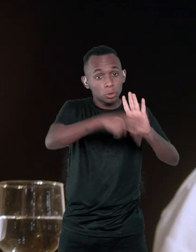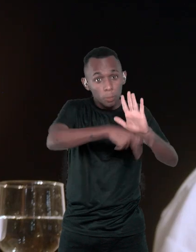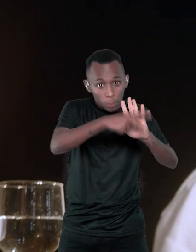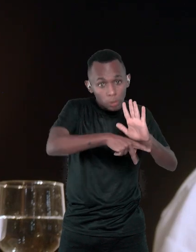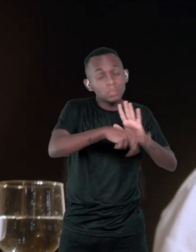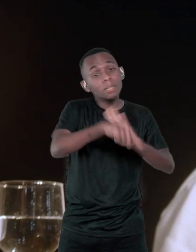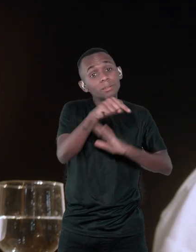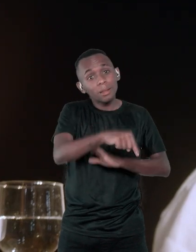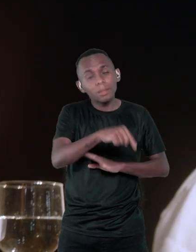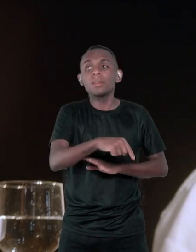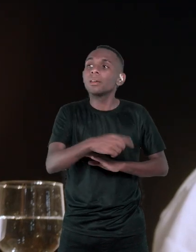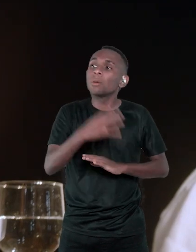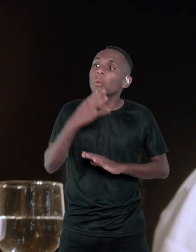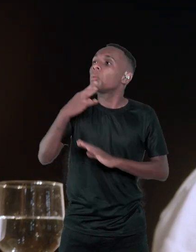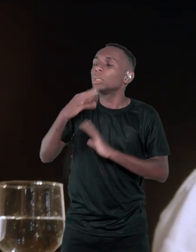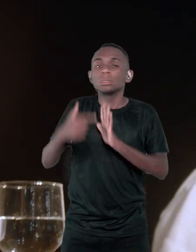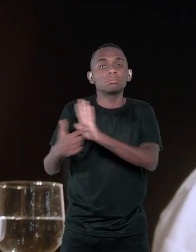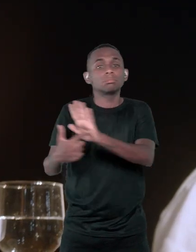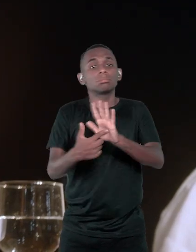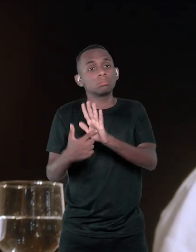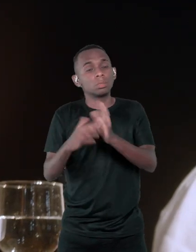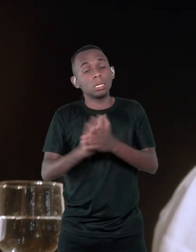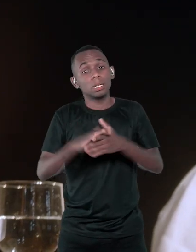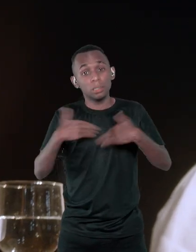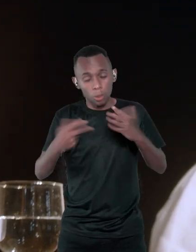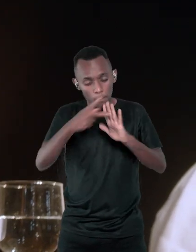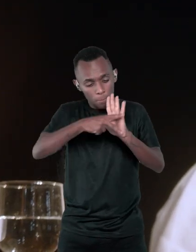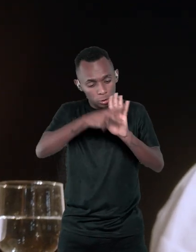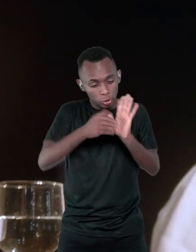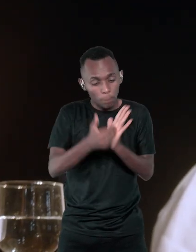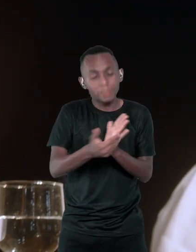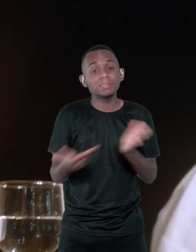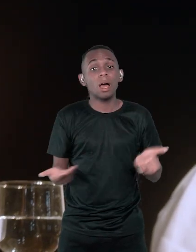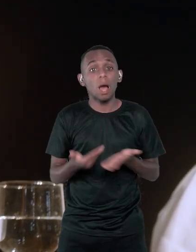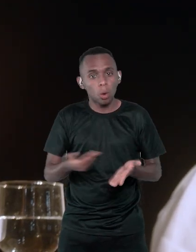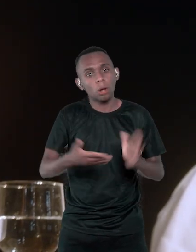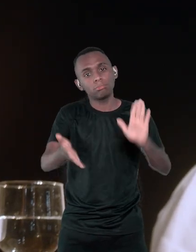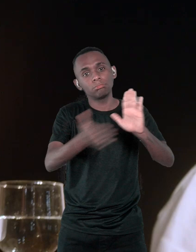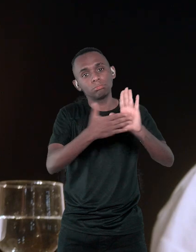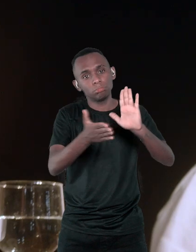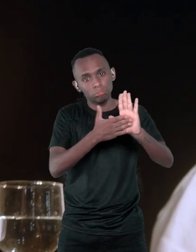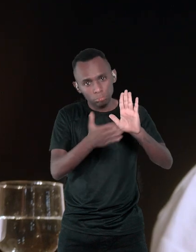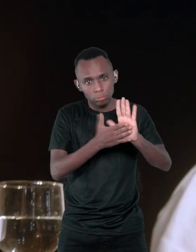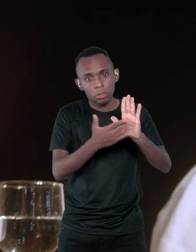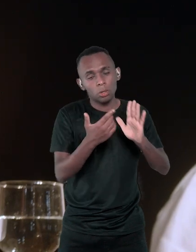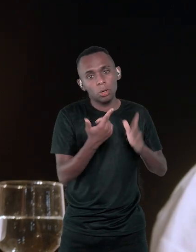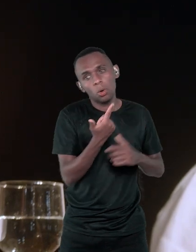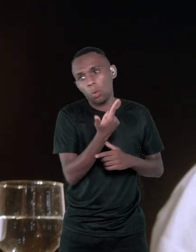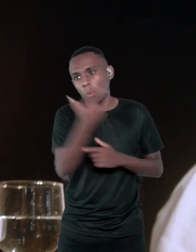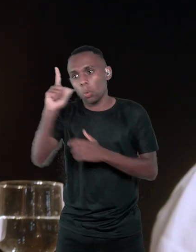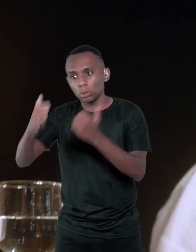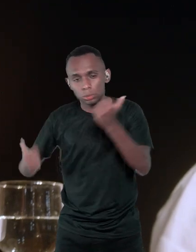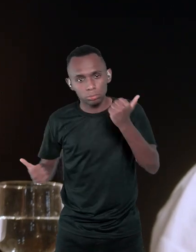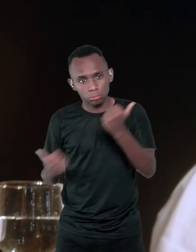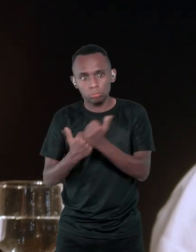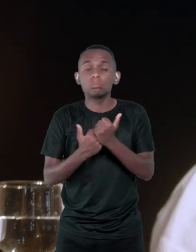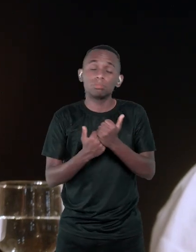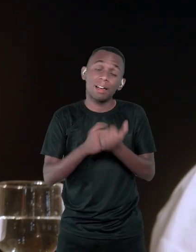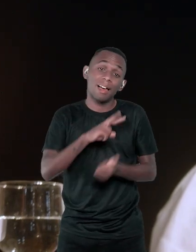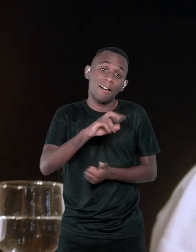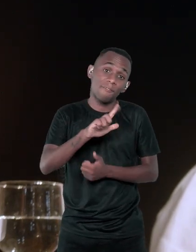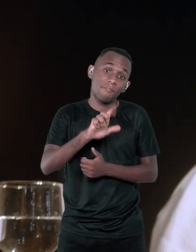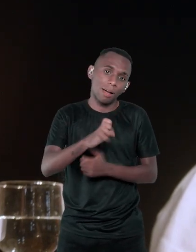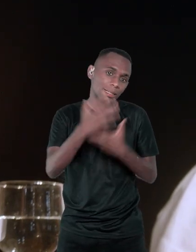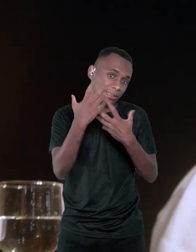Itabira. Nós vamos começar agora um projeto e vamos propor para um outro apoiador, ou para a própria Vale, se ela